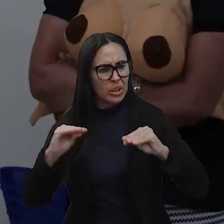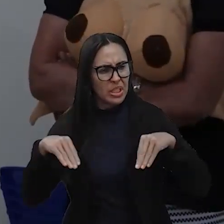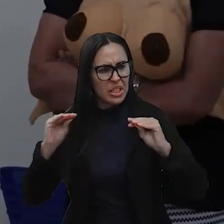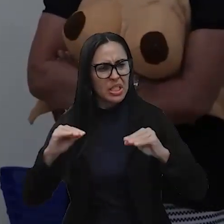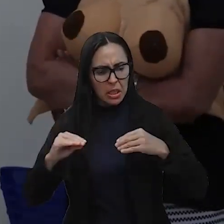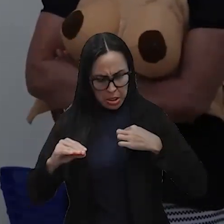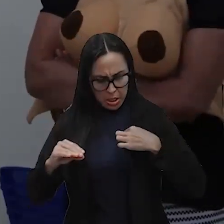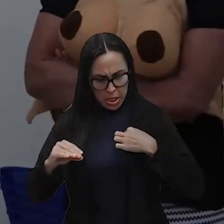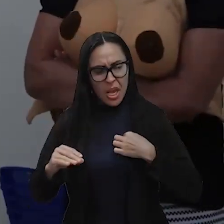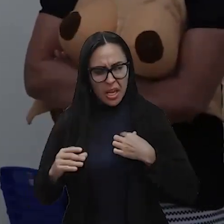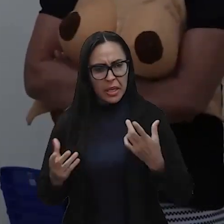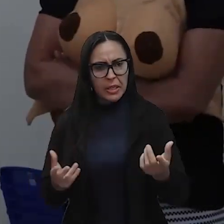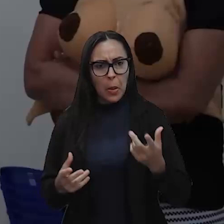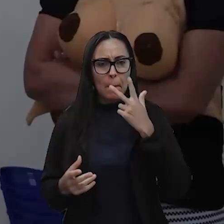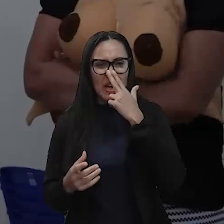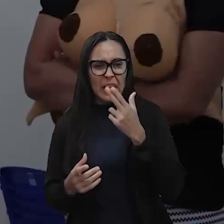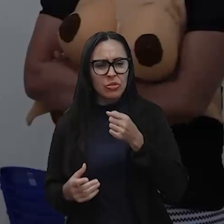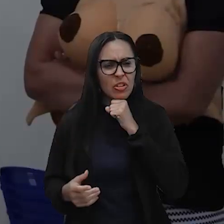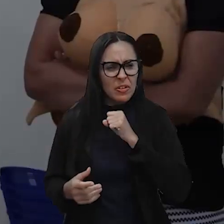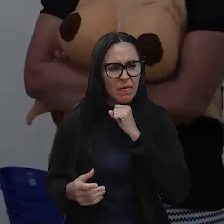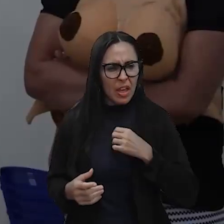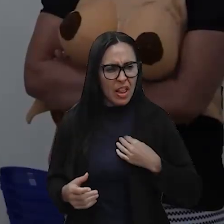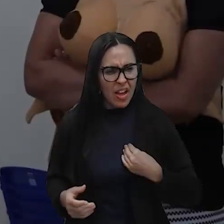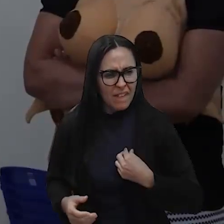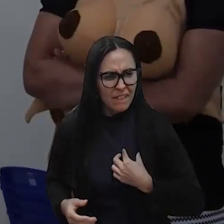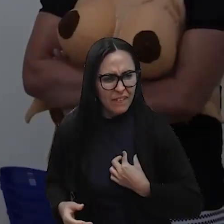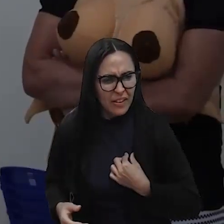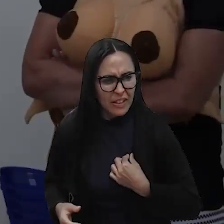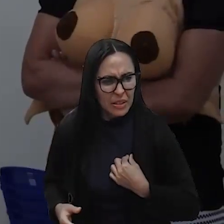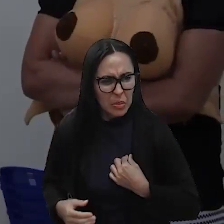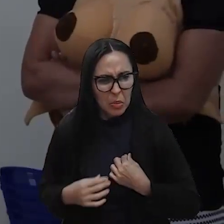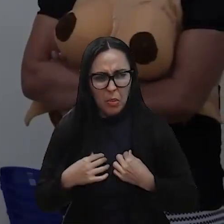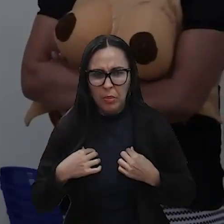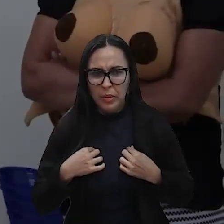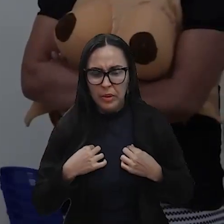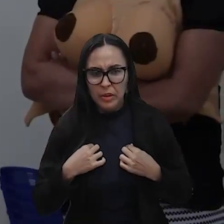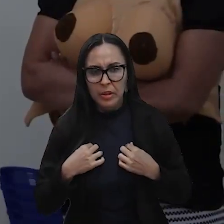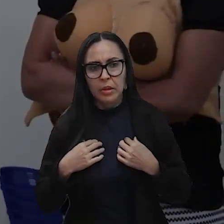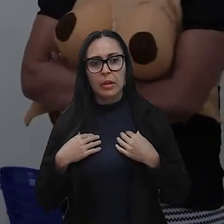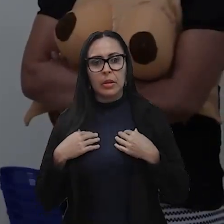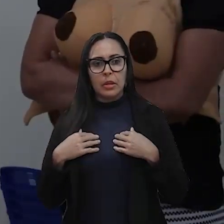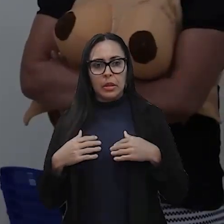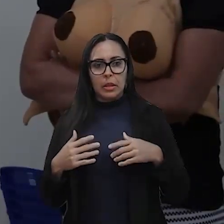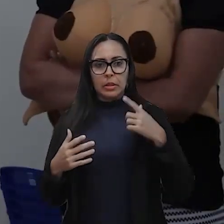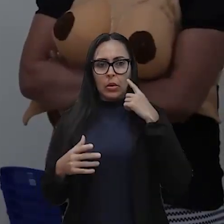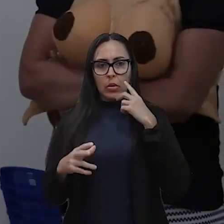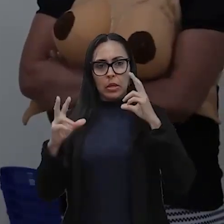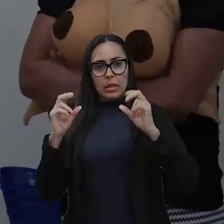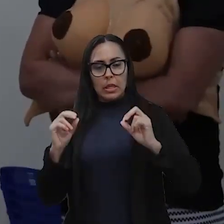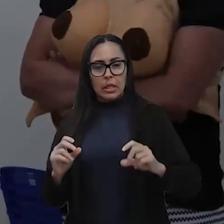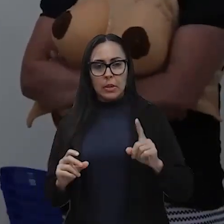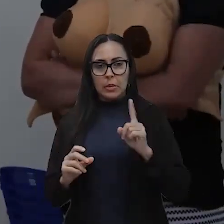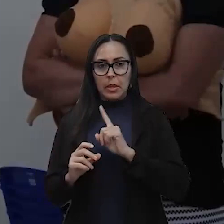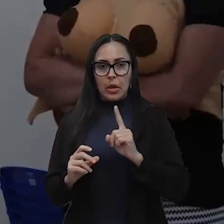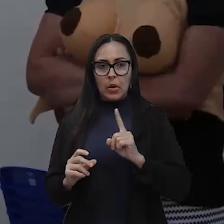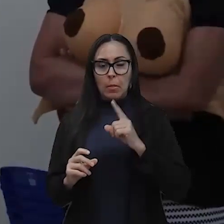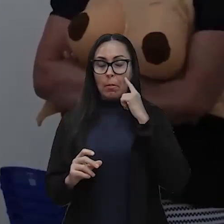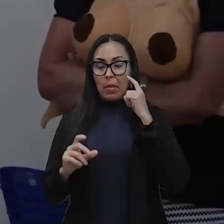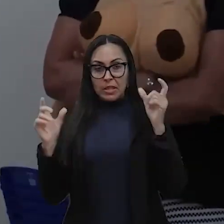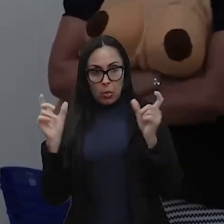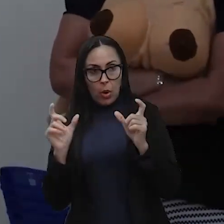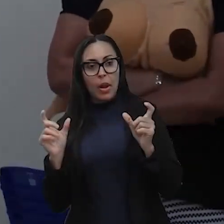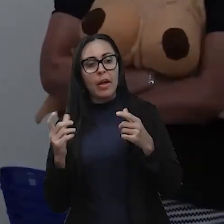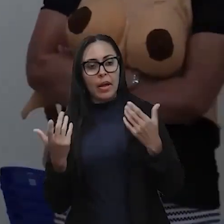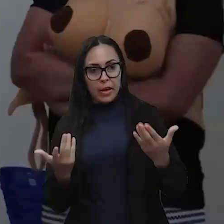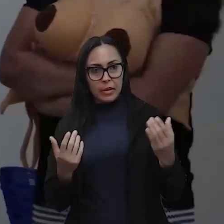velha. É exatamente isso. A pele descolou em algum momento aí do parênquima. Quer dizer que é câncer? Não, mas é um sinal de alerta muito importante pra